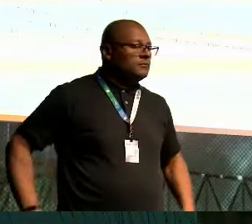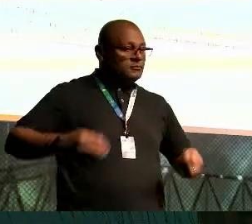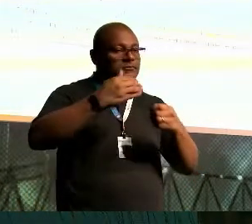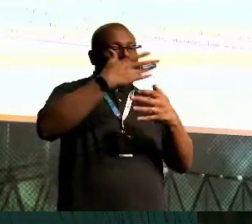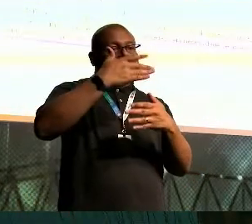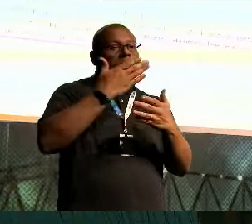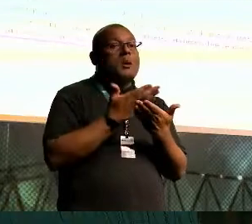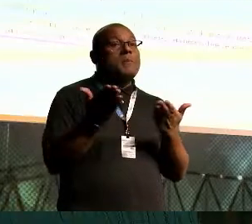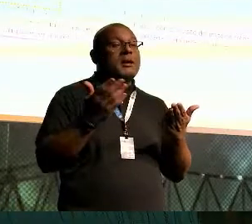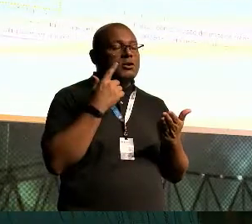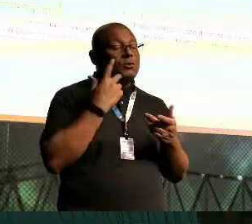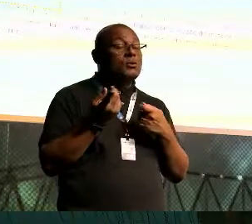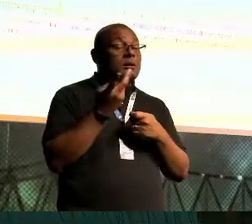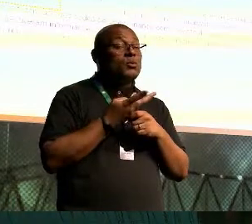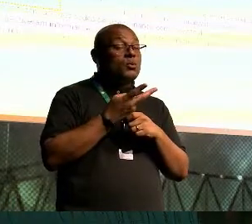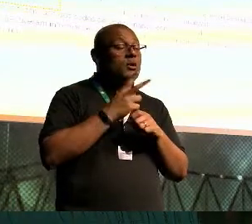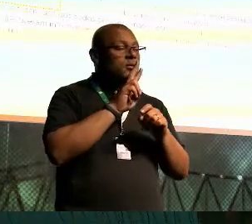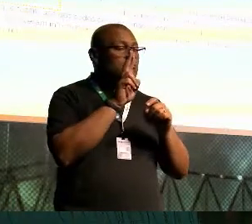pena...